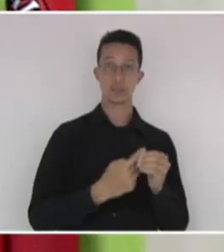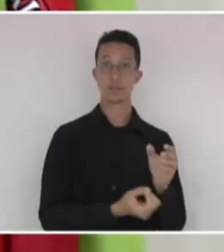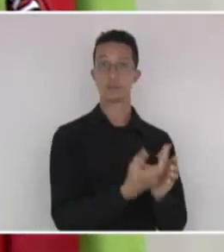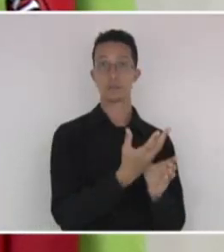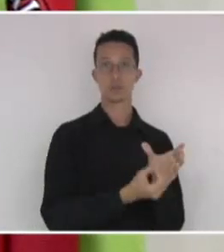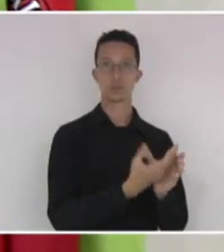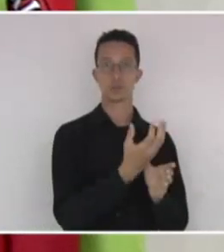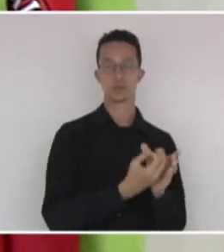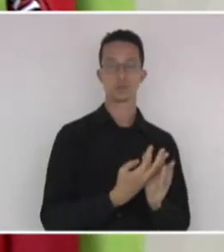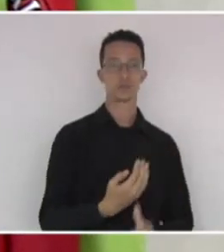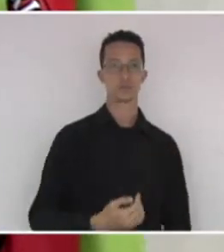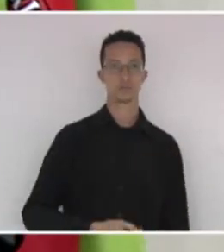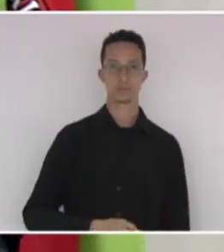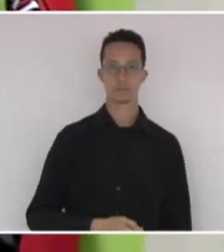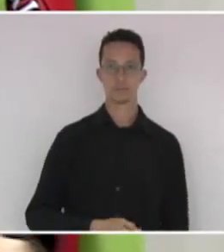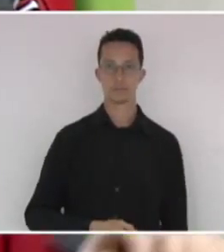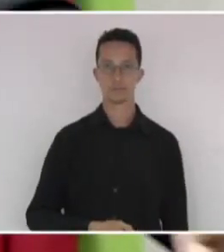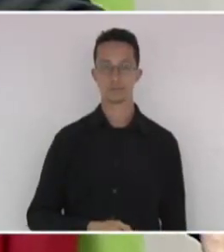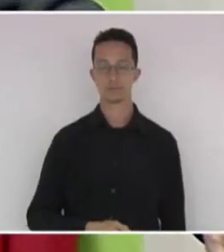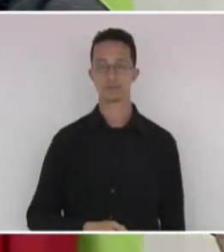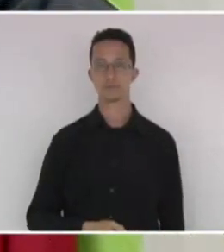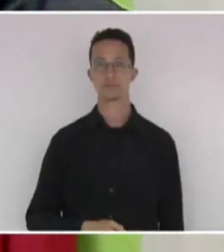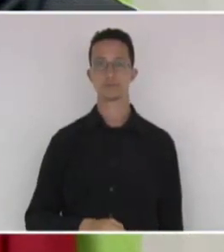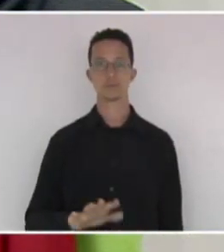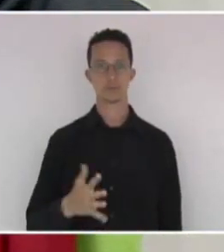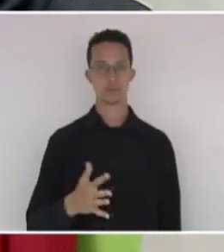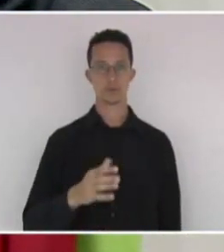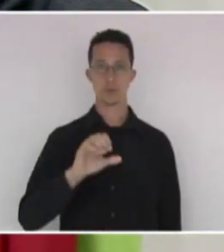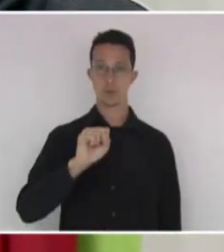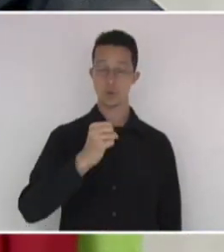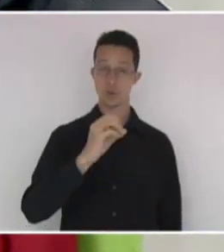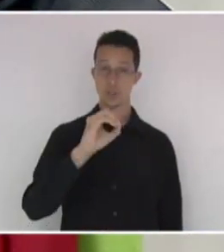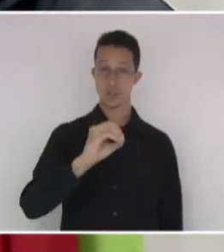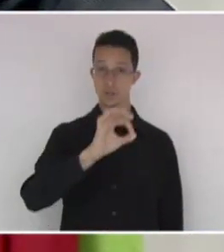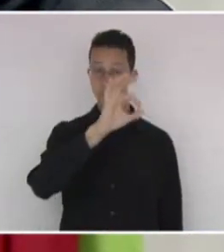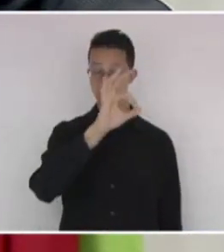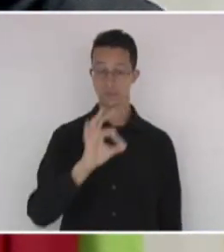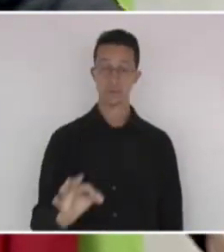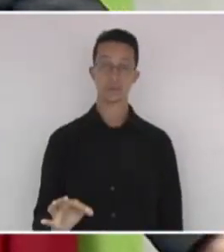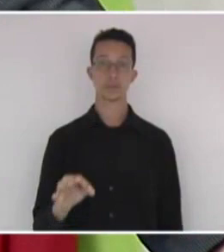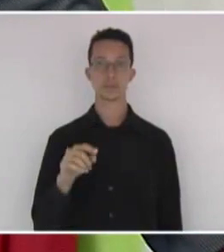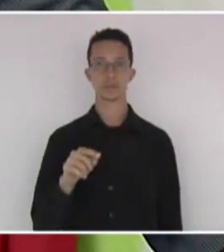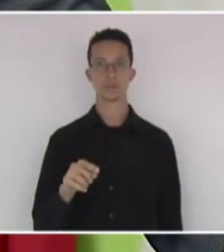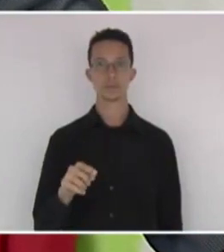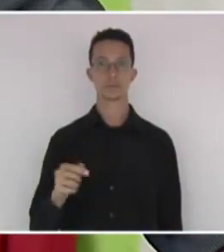municípios brasileiros. E mais de 80% deles é